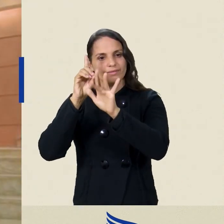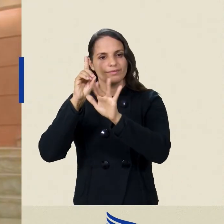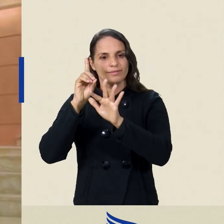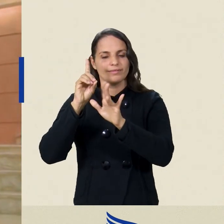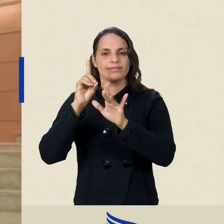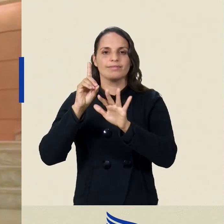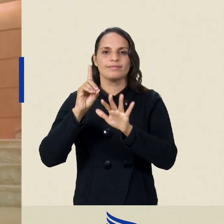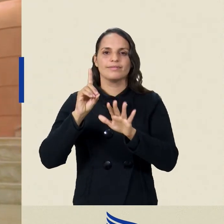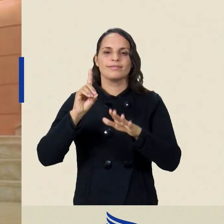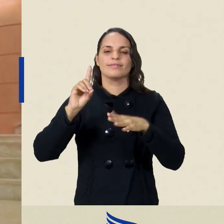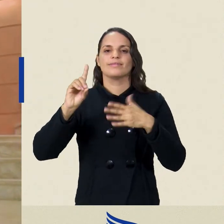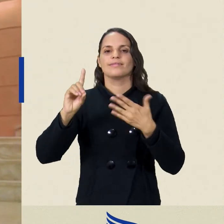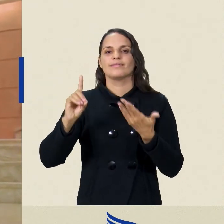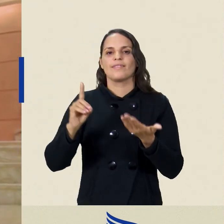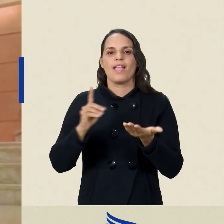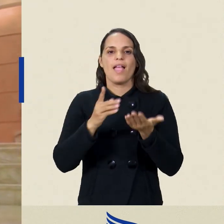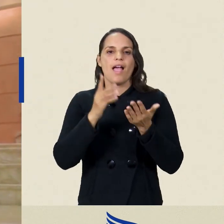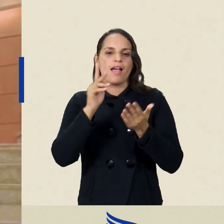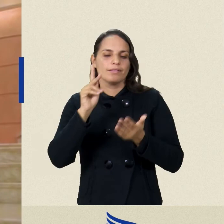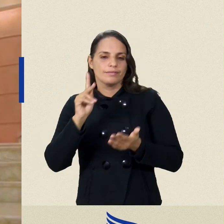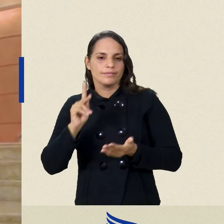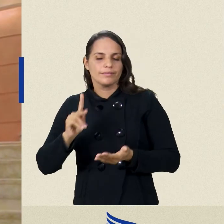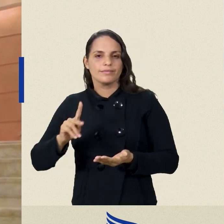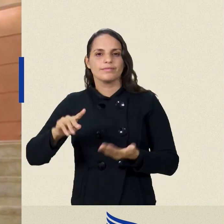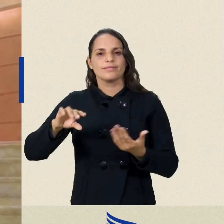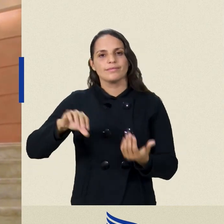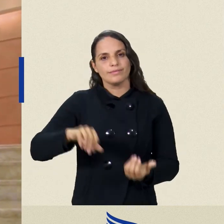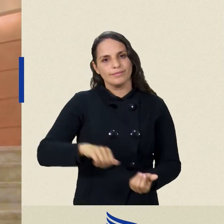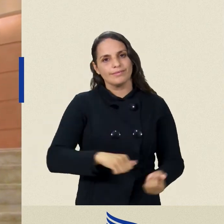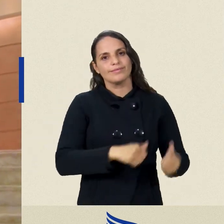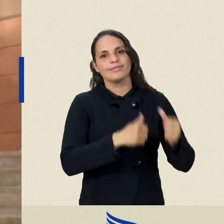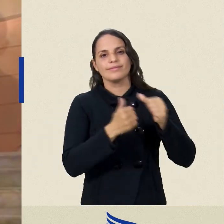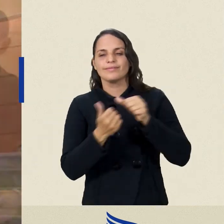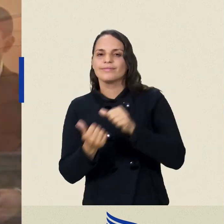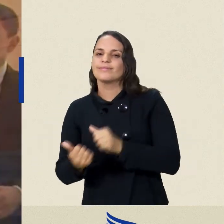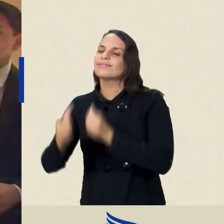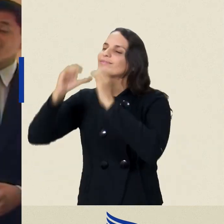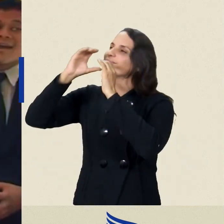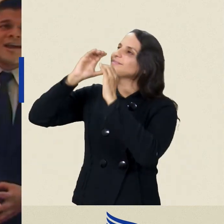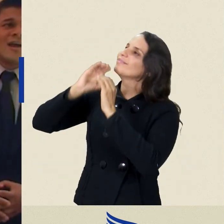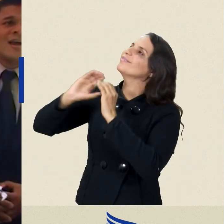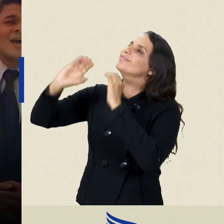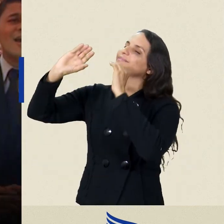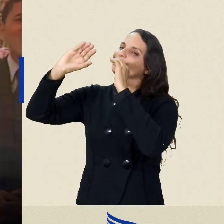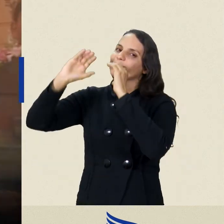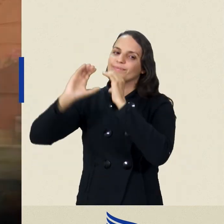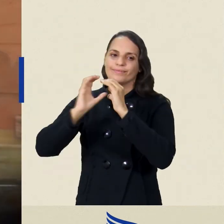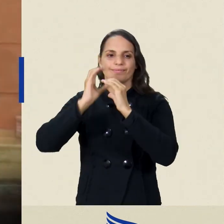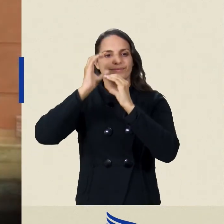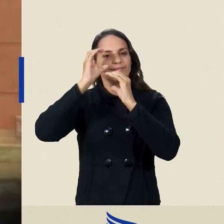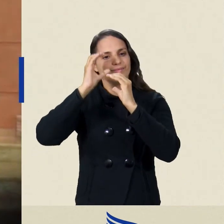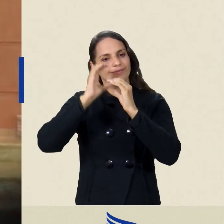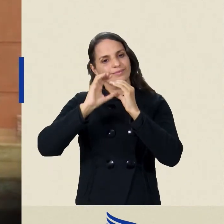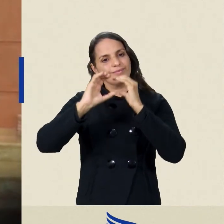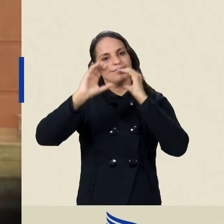abençoar aos que assim te vem louvar.